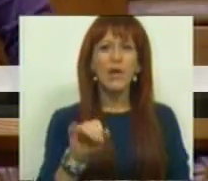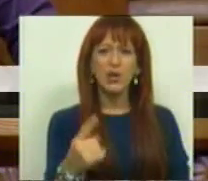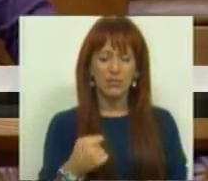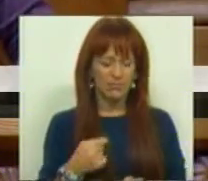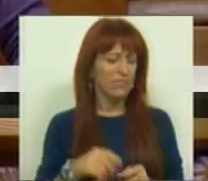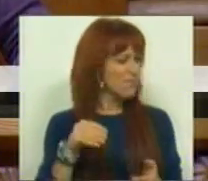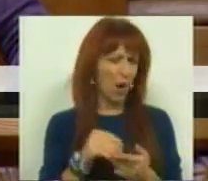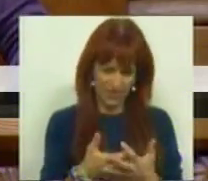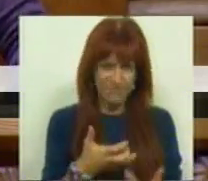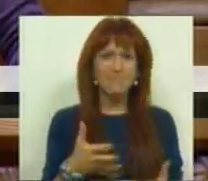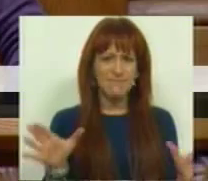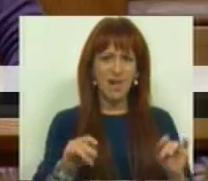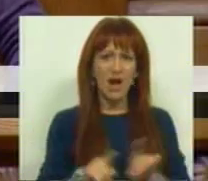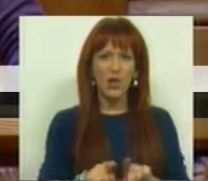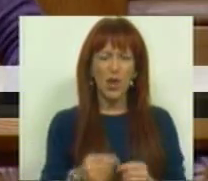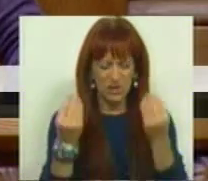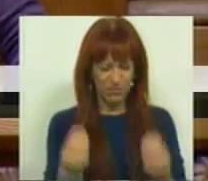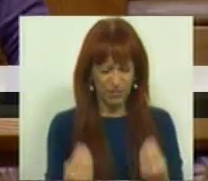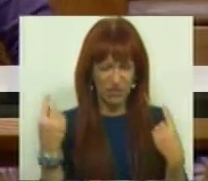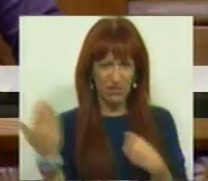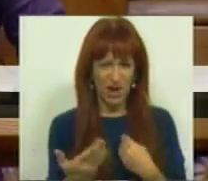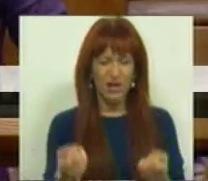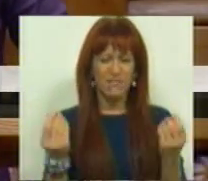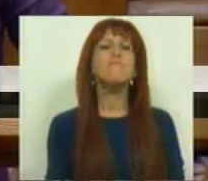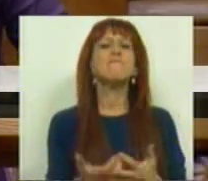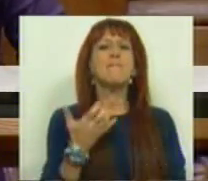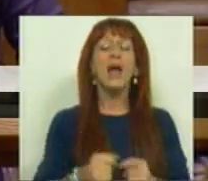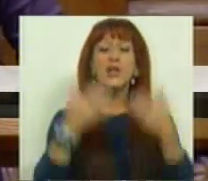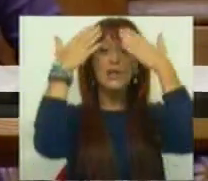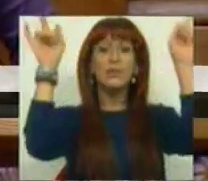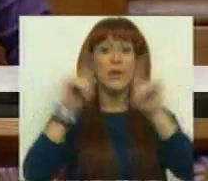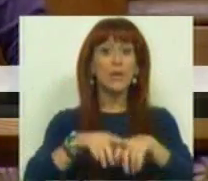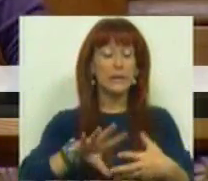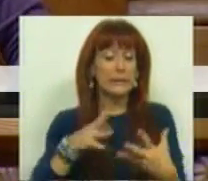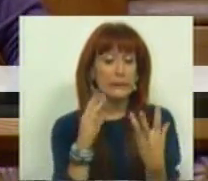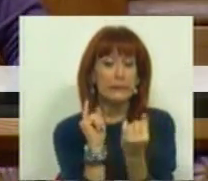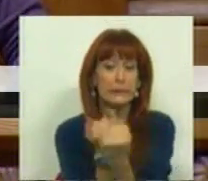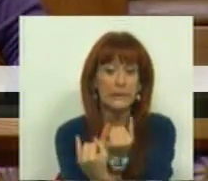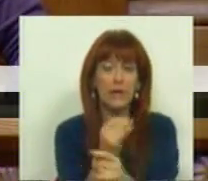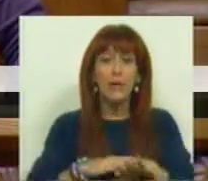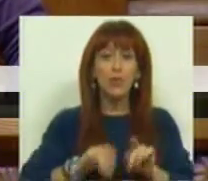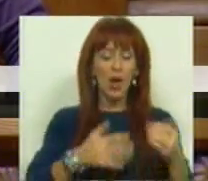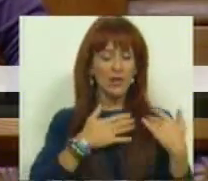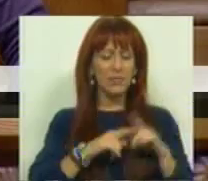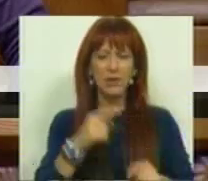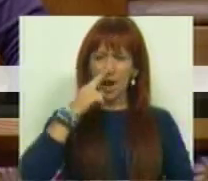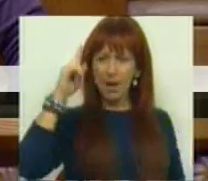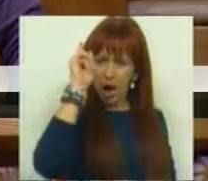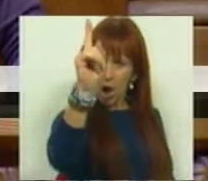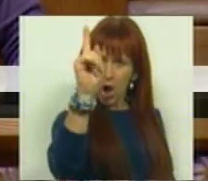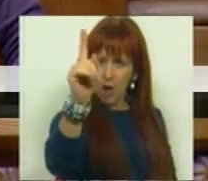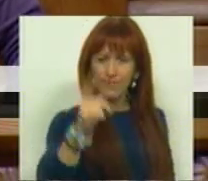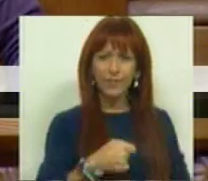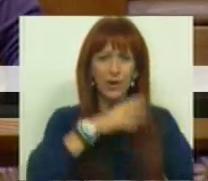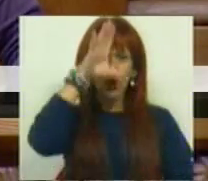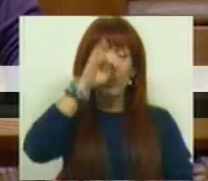país mais pobre, mais injusto e uma democracia atrofiada pela tutela alemã, à qual